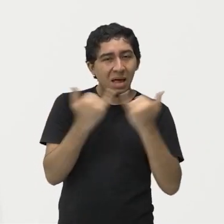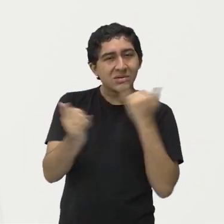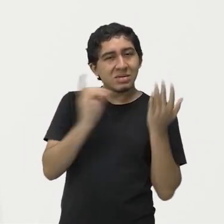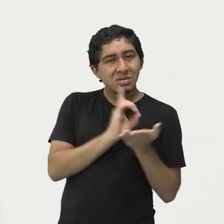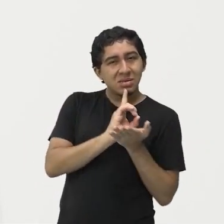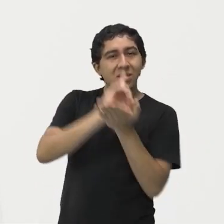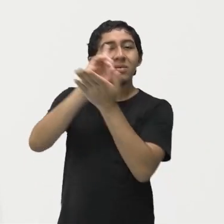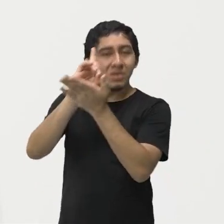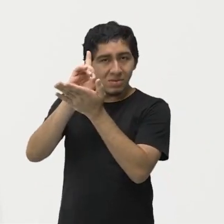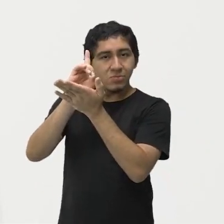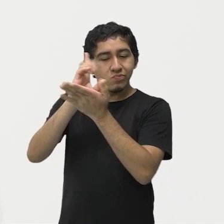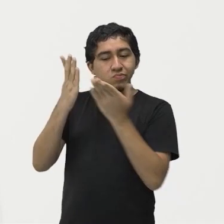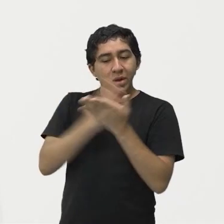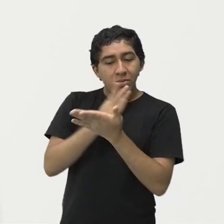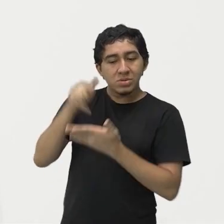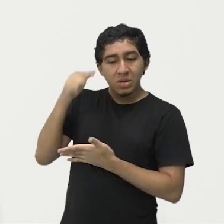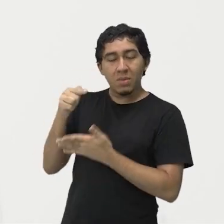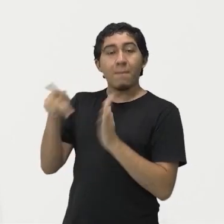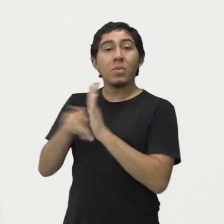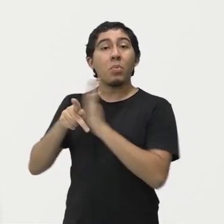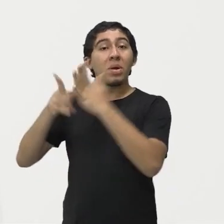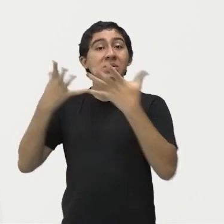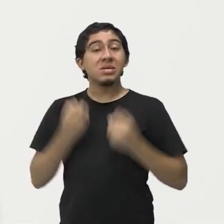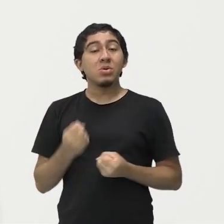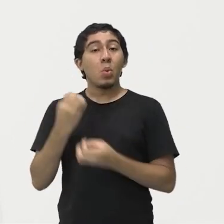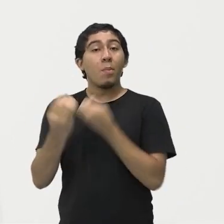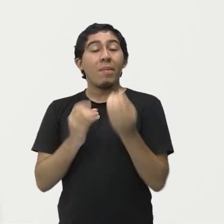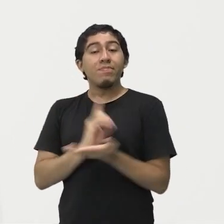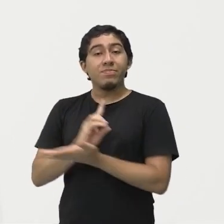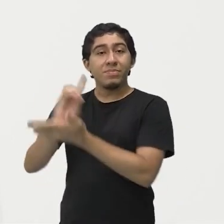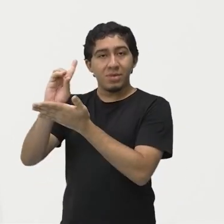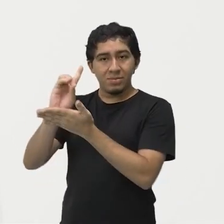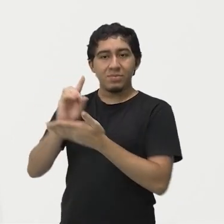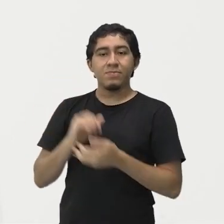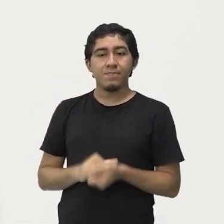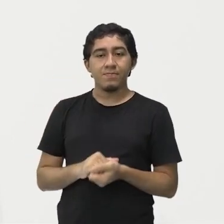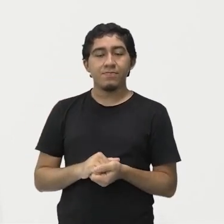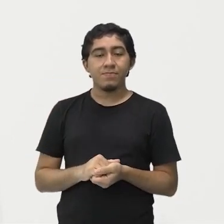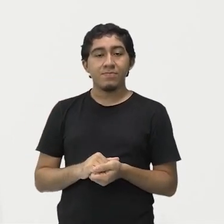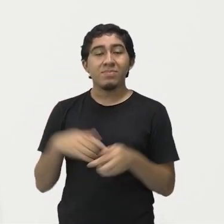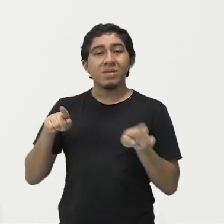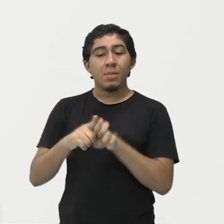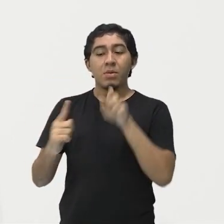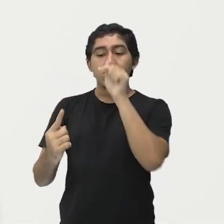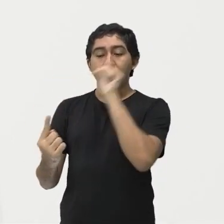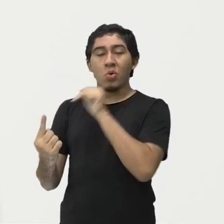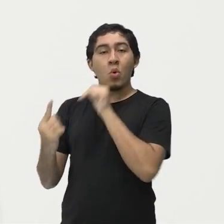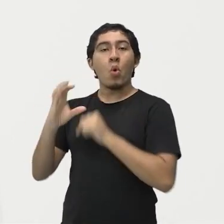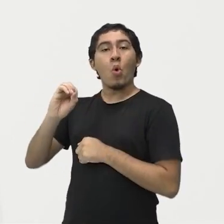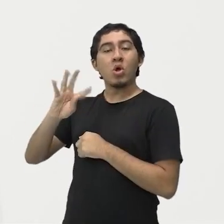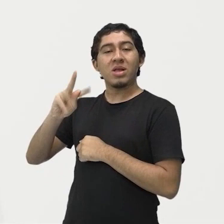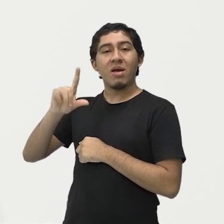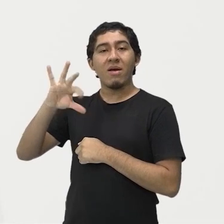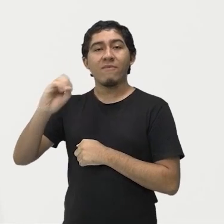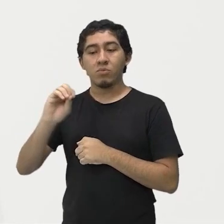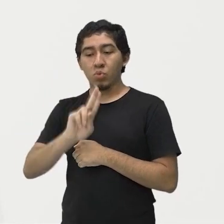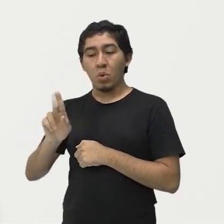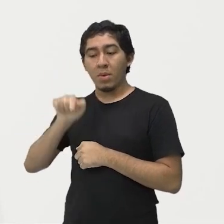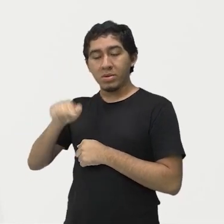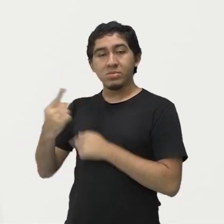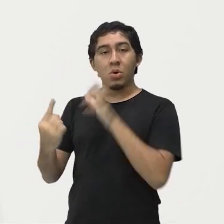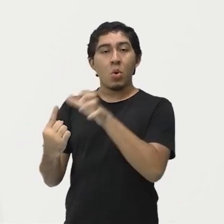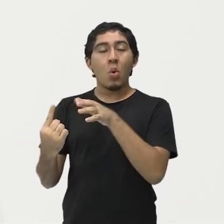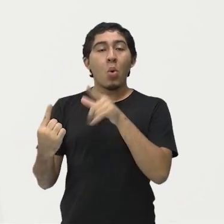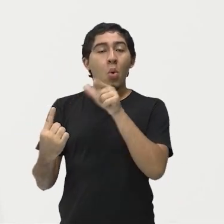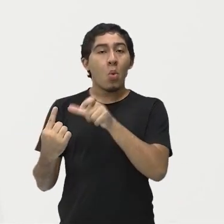aí como deuses. Otávio seria o primeiro imperador romano denominado de Augusto. O que